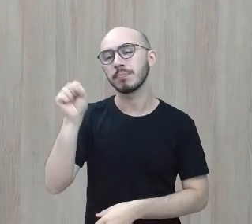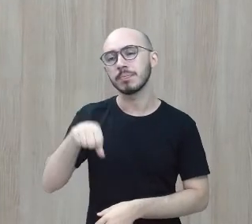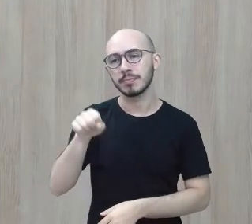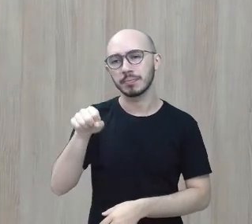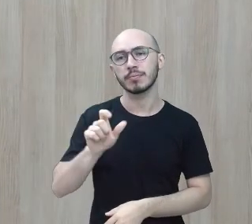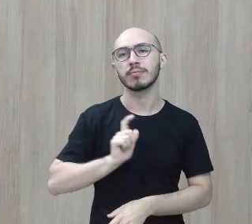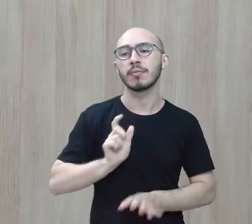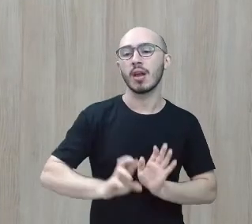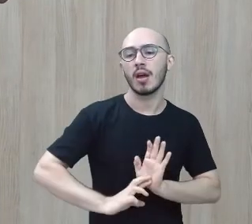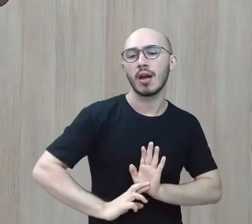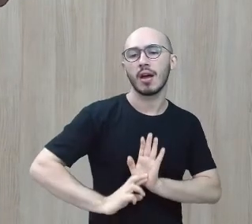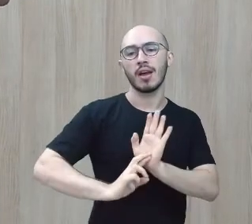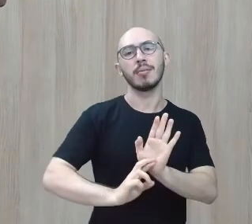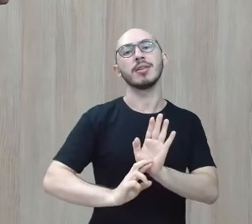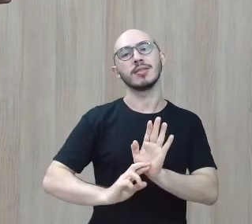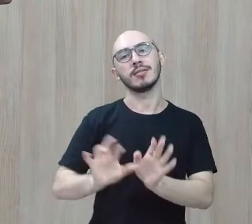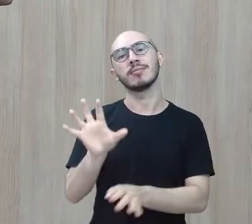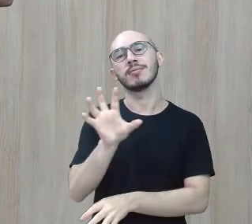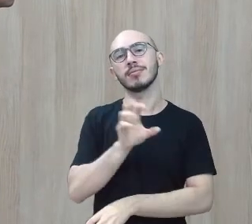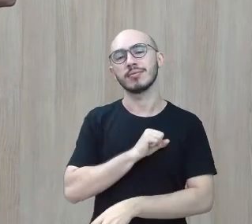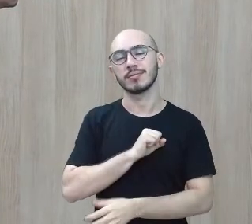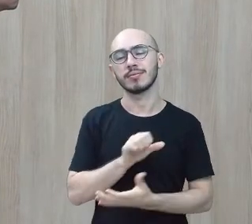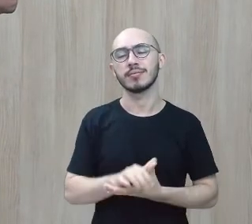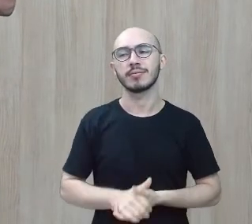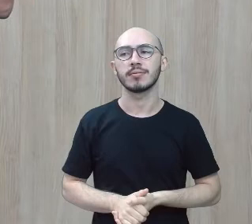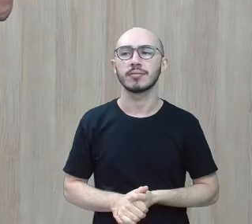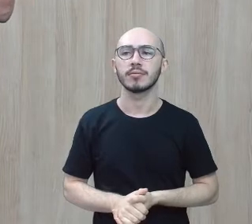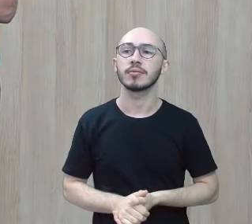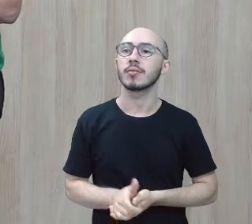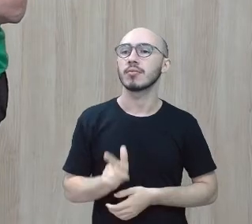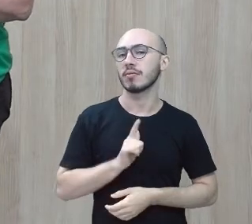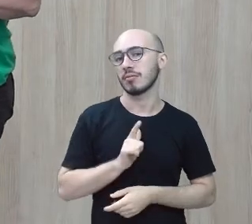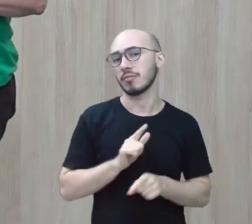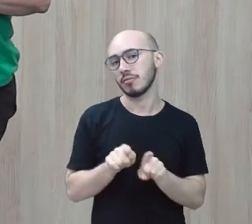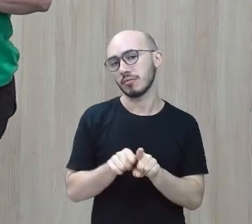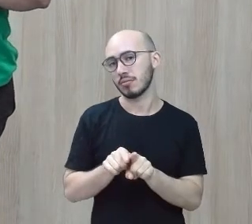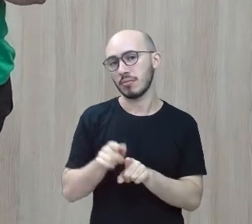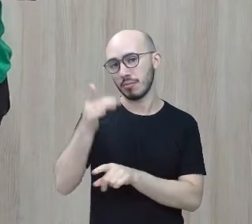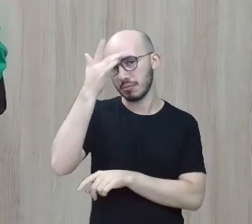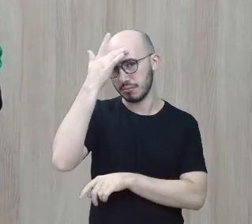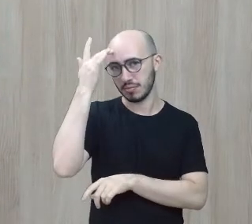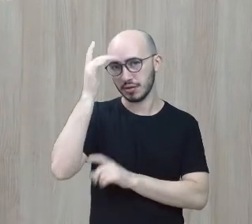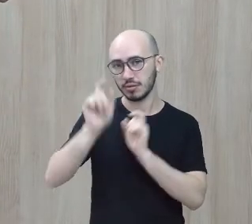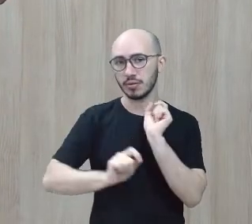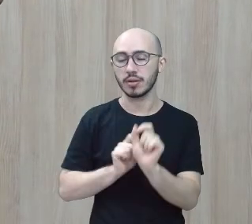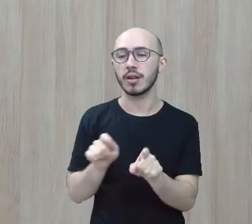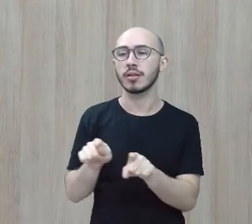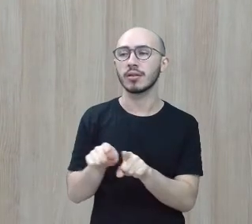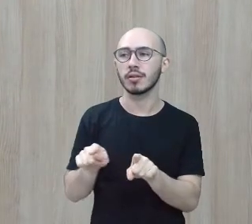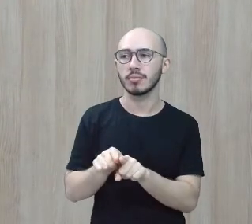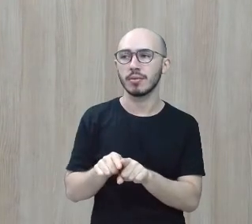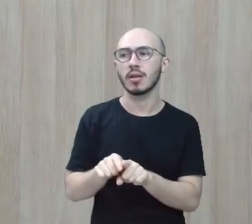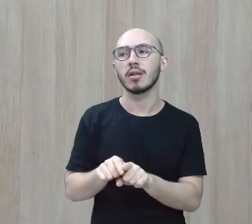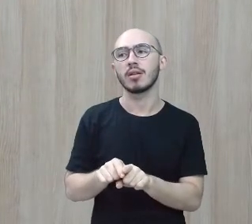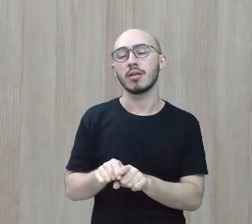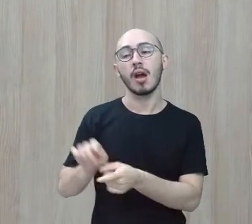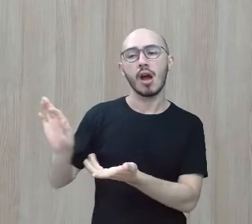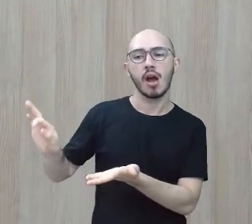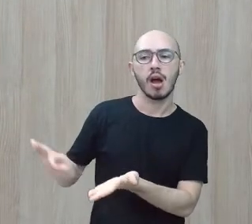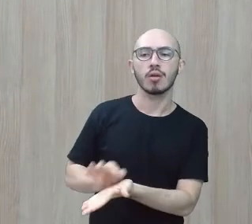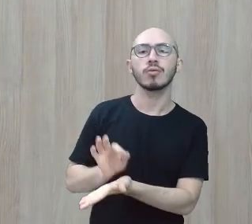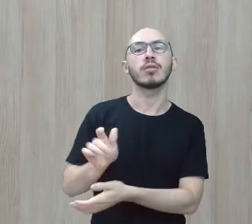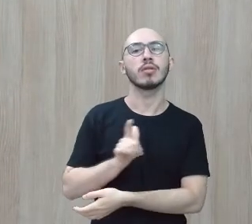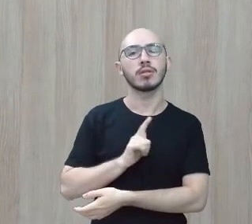essa representação do amor. E aí já existem pessoas e também